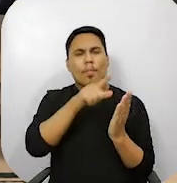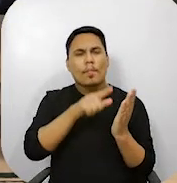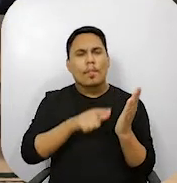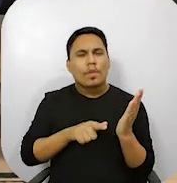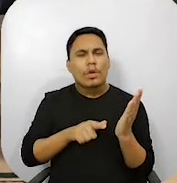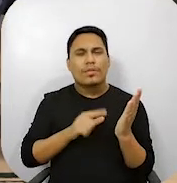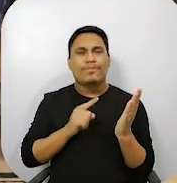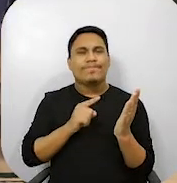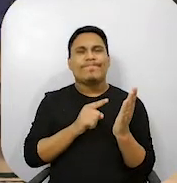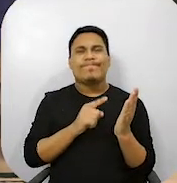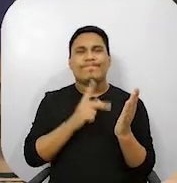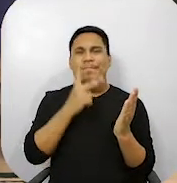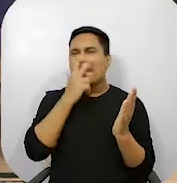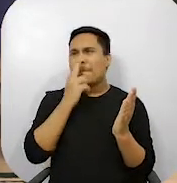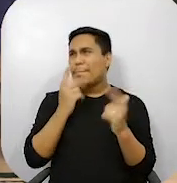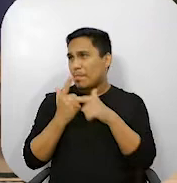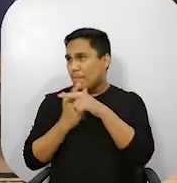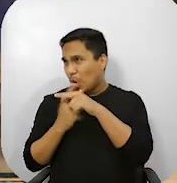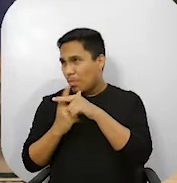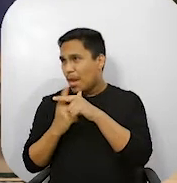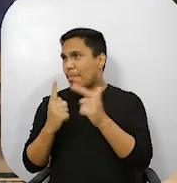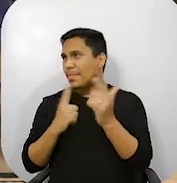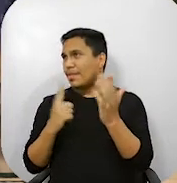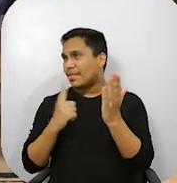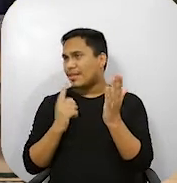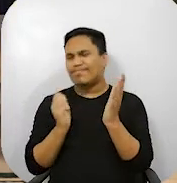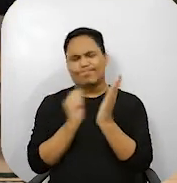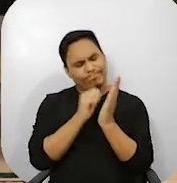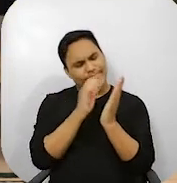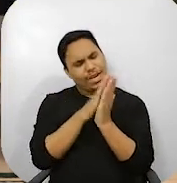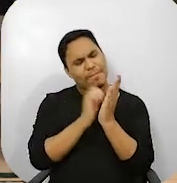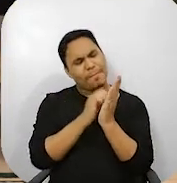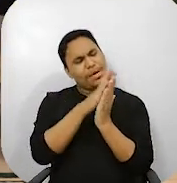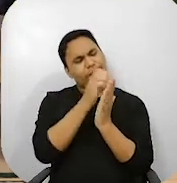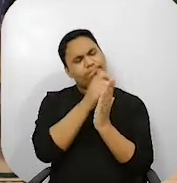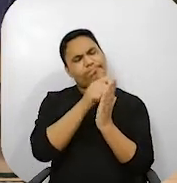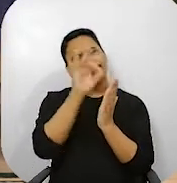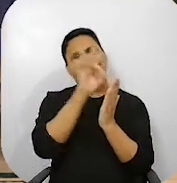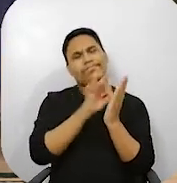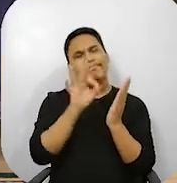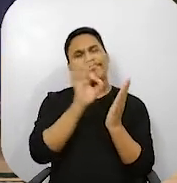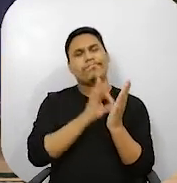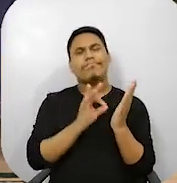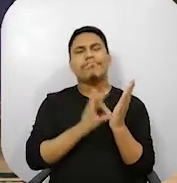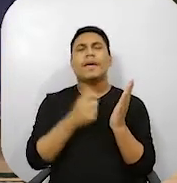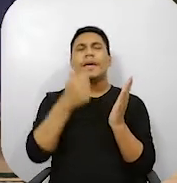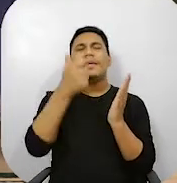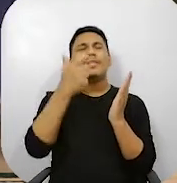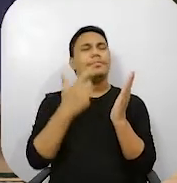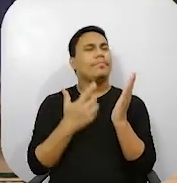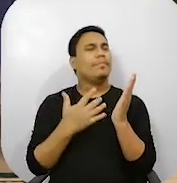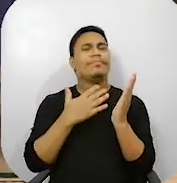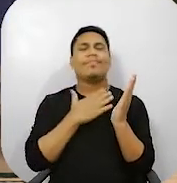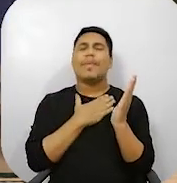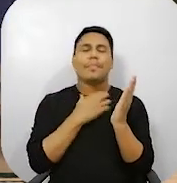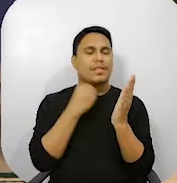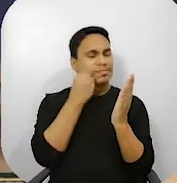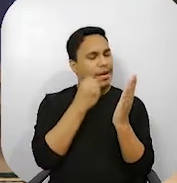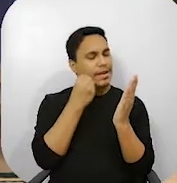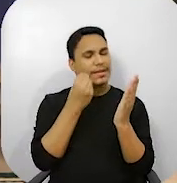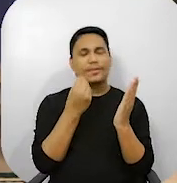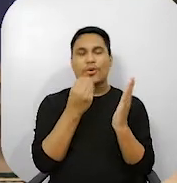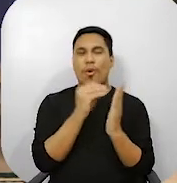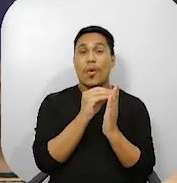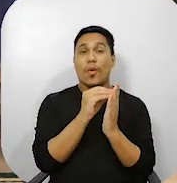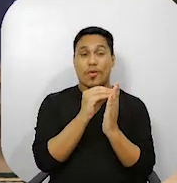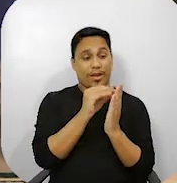todo problema assim que eu tinha eu dei por Ava escrevendo falando das minhas impressões depois que eu